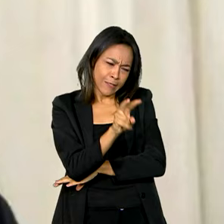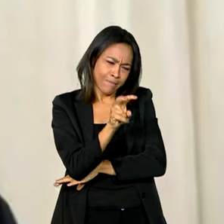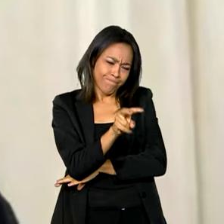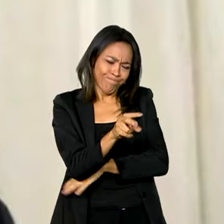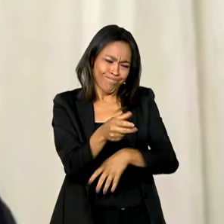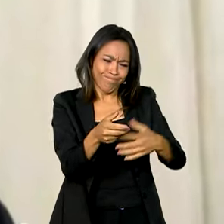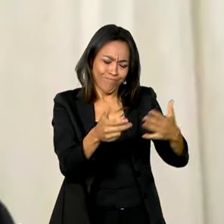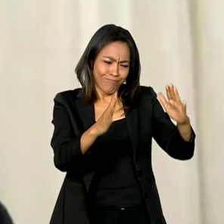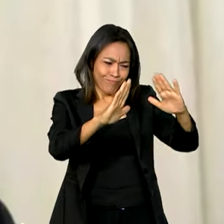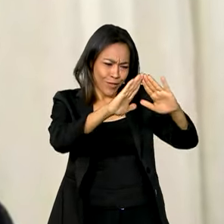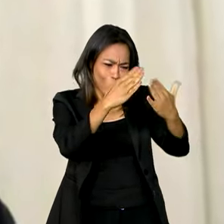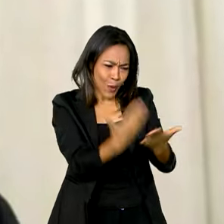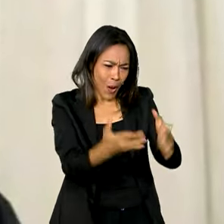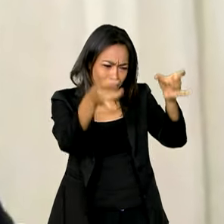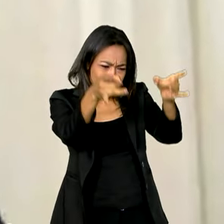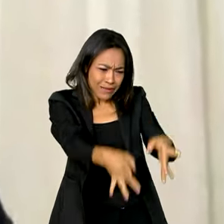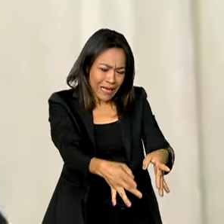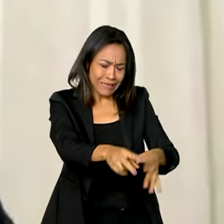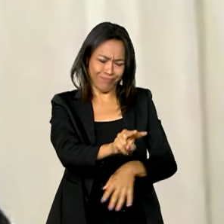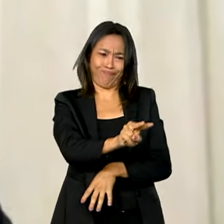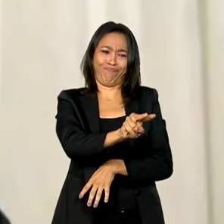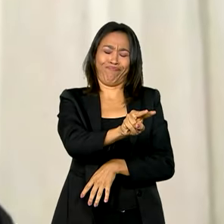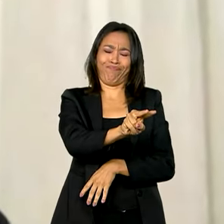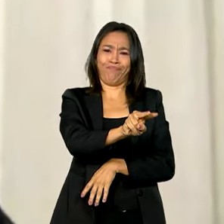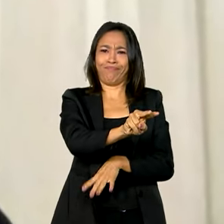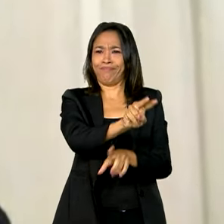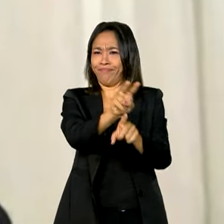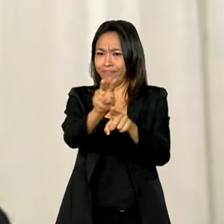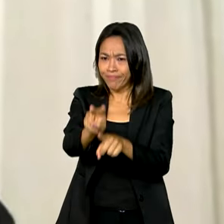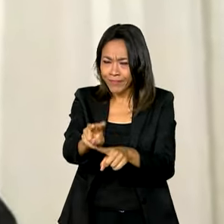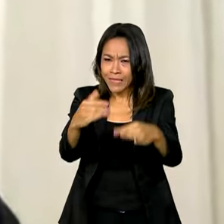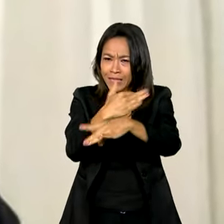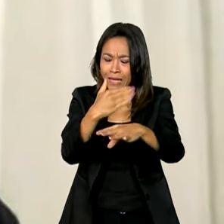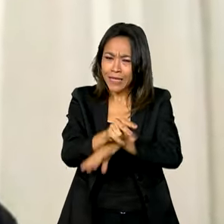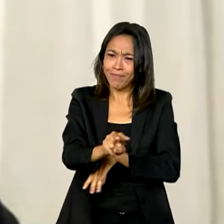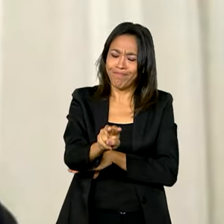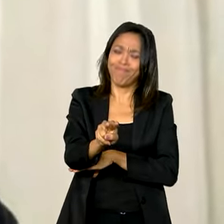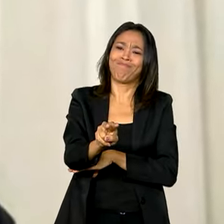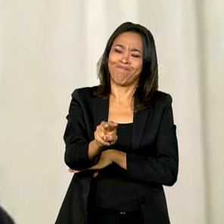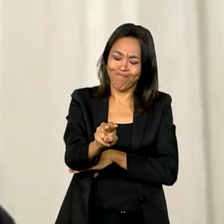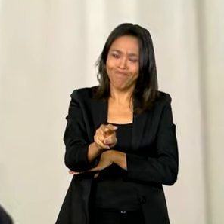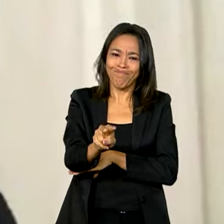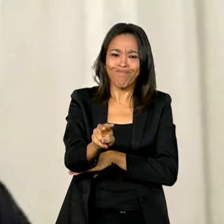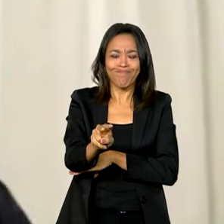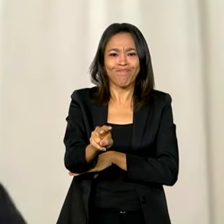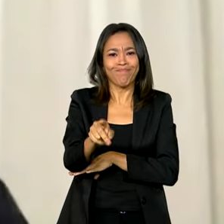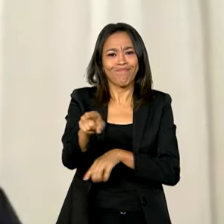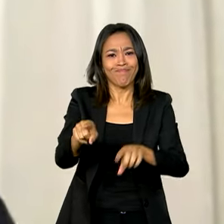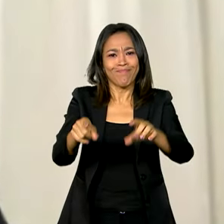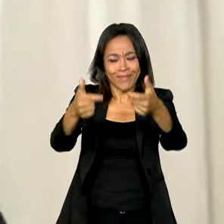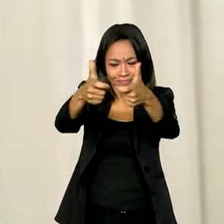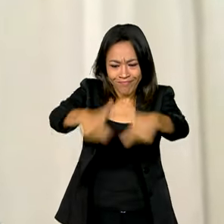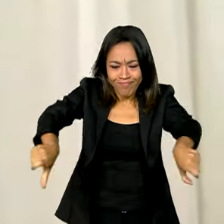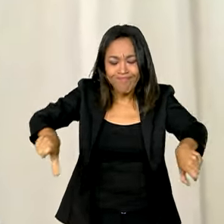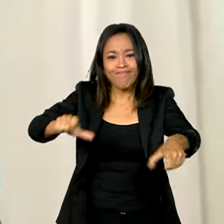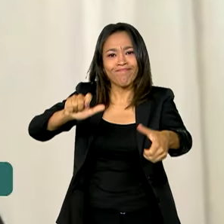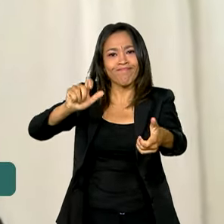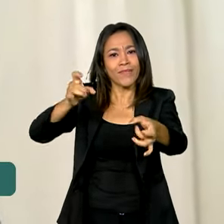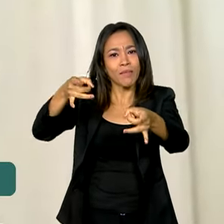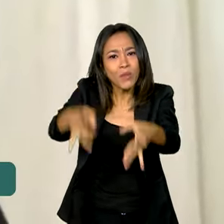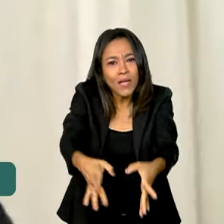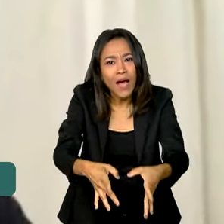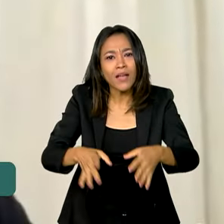esqueletos paralisados. A gente andava aqui na cidade e via os esqueletos dos ginásios, o esqueleto da